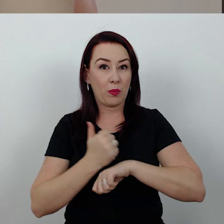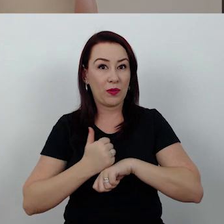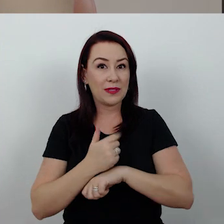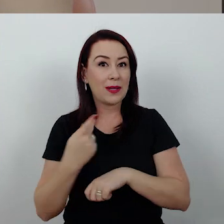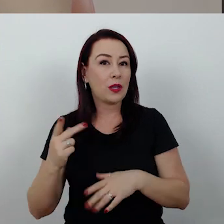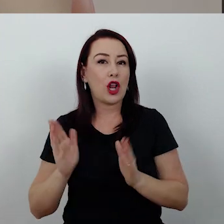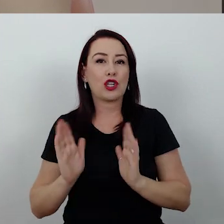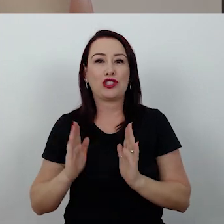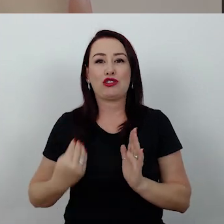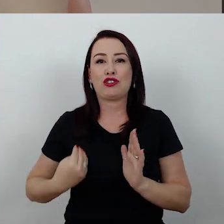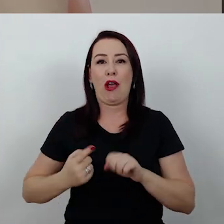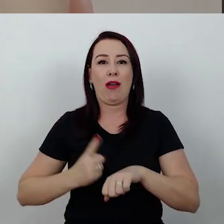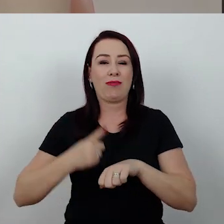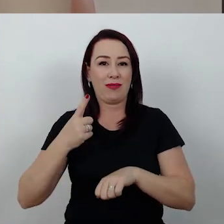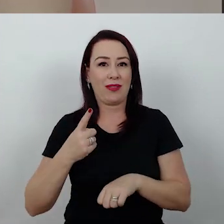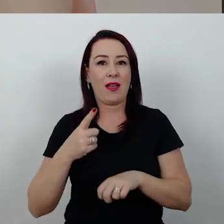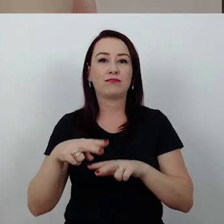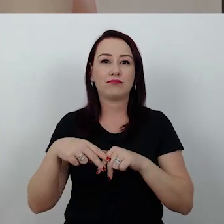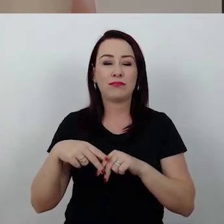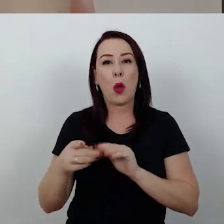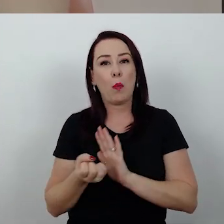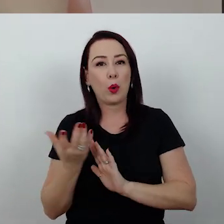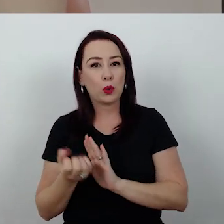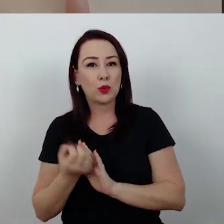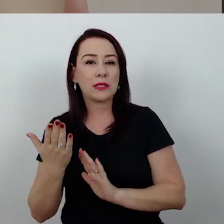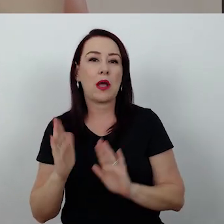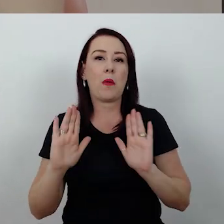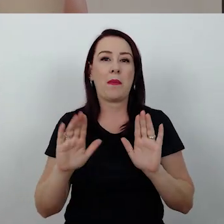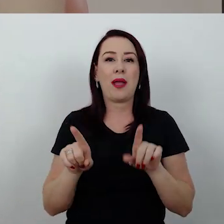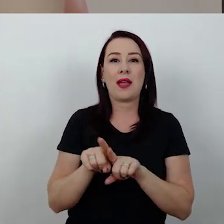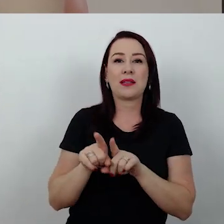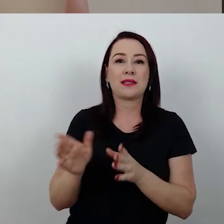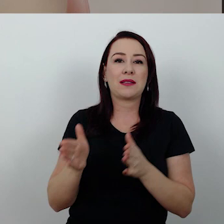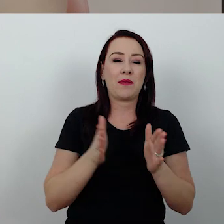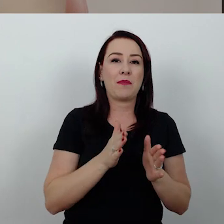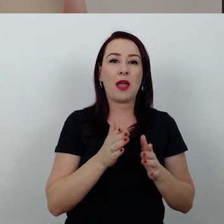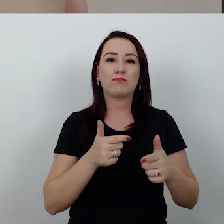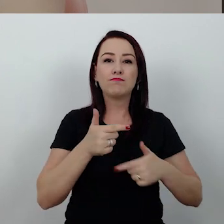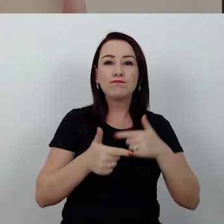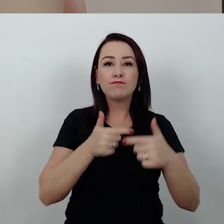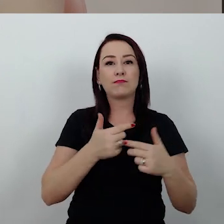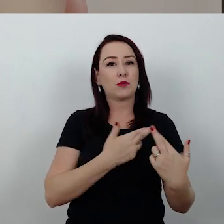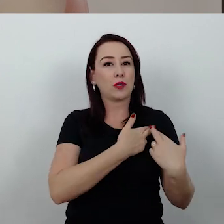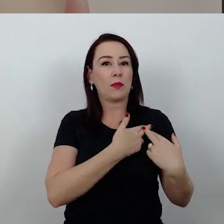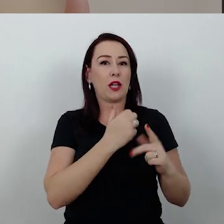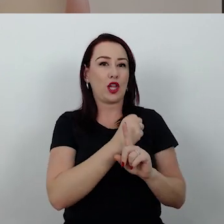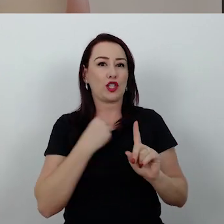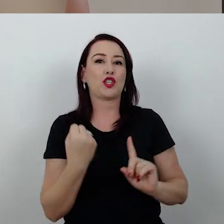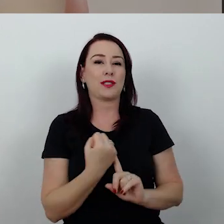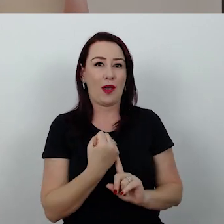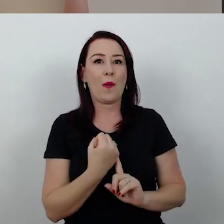esse lugar, né? Não só de produção, mas também de uma ação social, né?